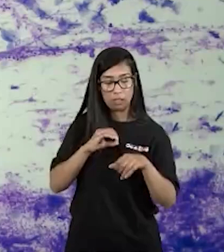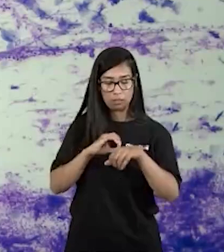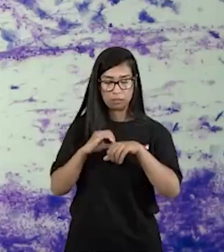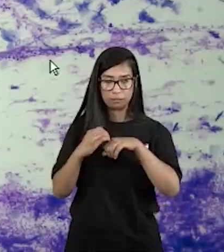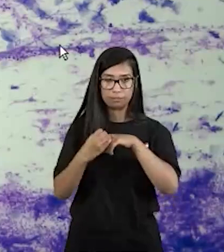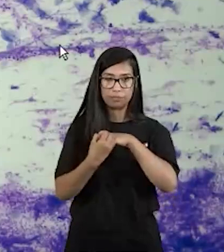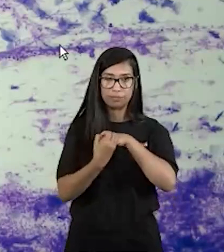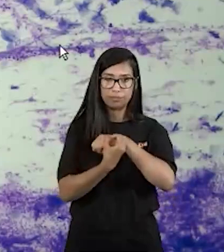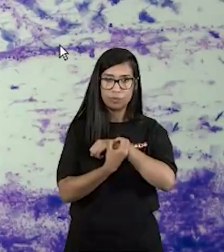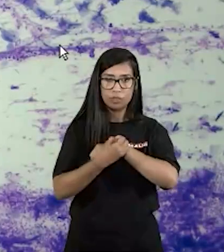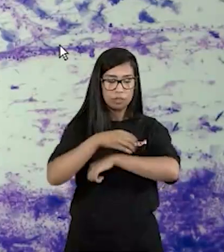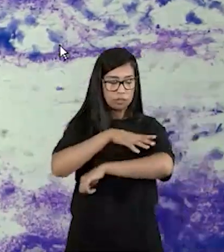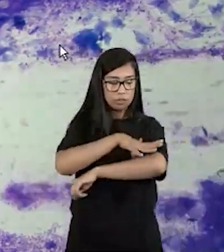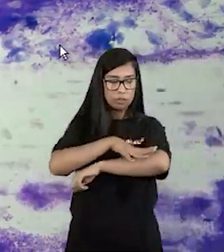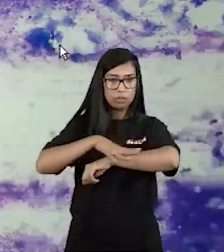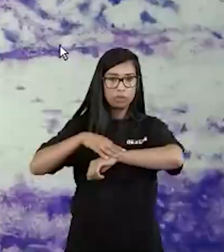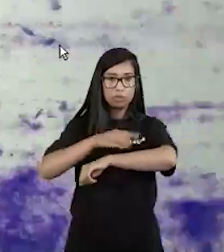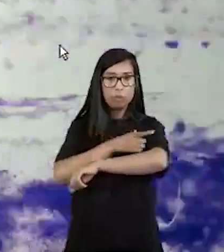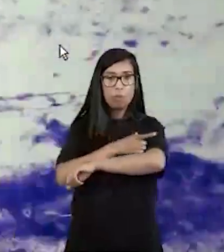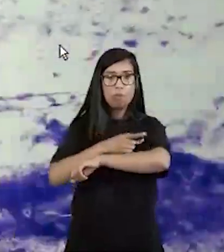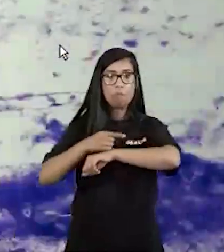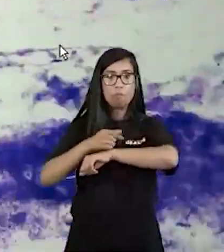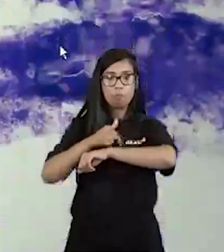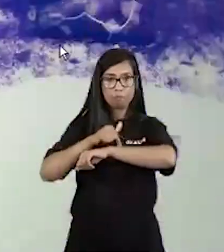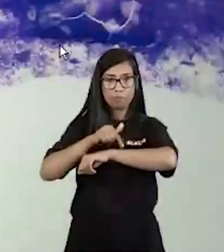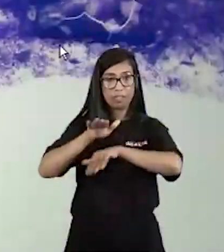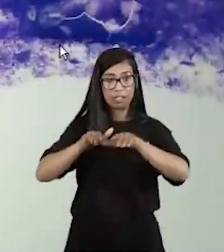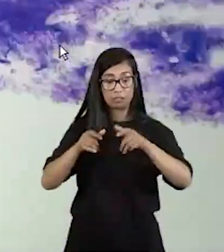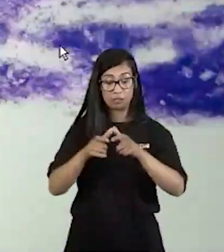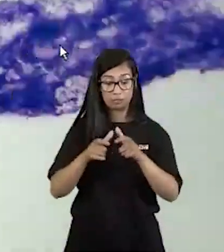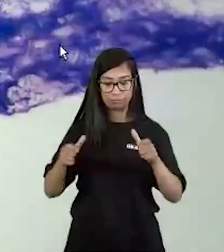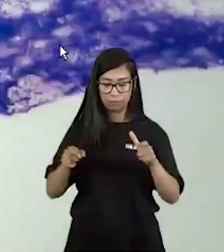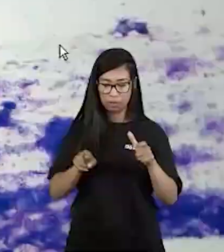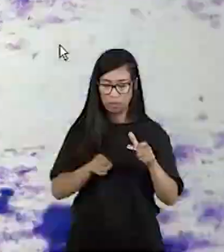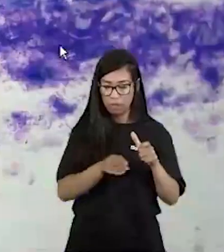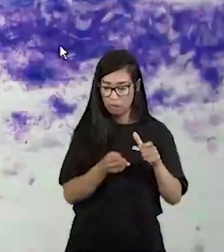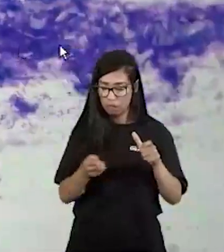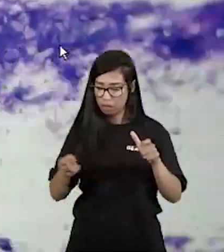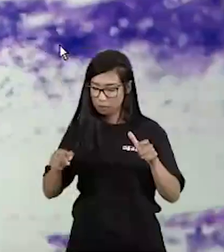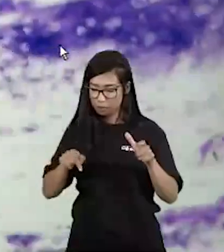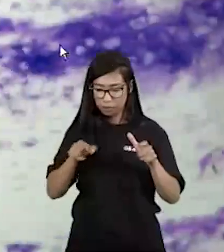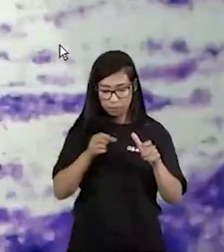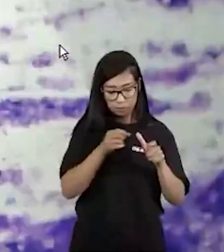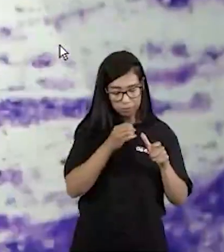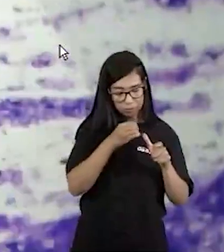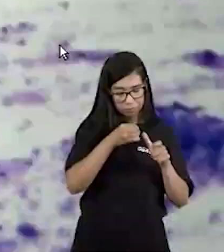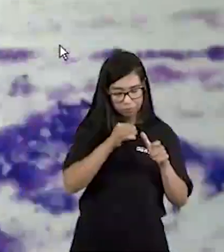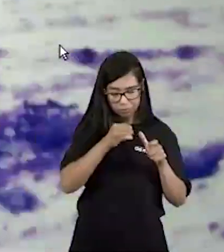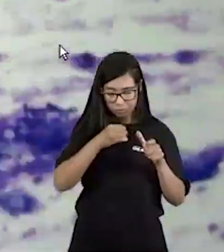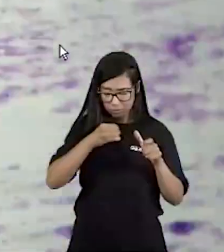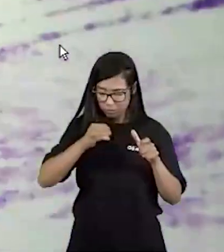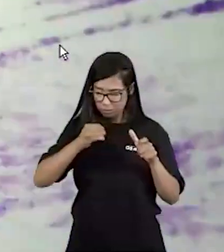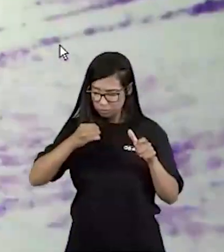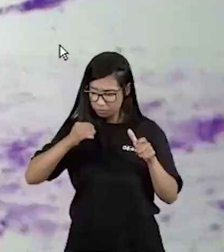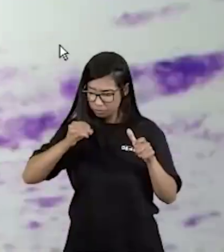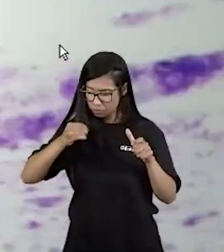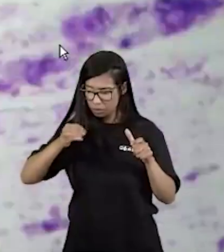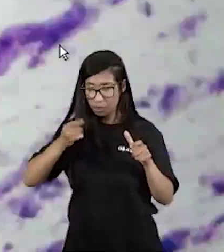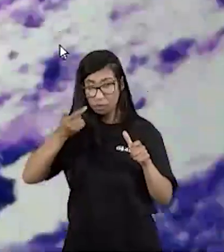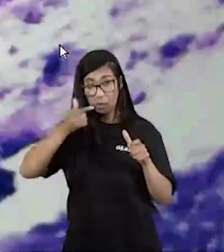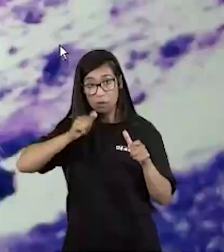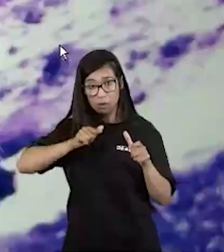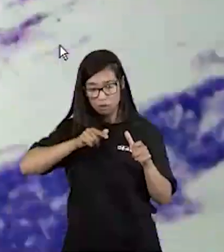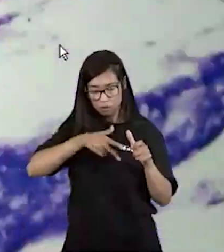e neutrófilos. Se eu passear pela lâmina inteira, é isso que fica. Quando a gente faz a leitura no dia a dia, a gente tem que fazer